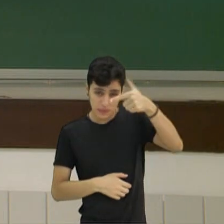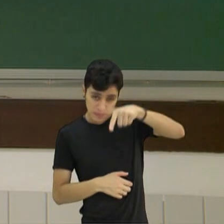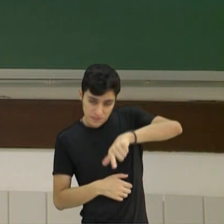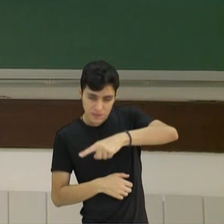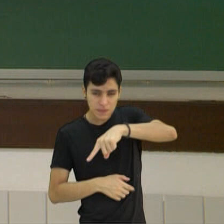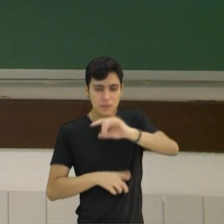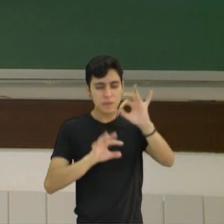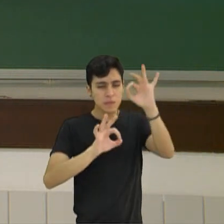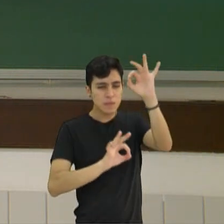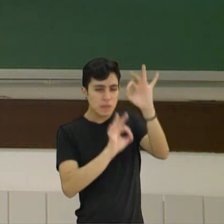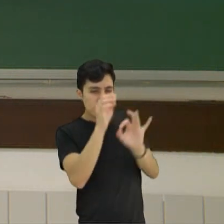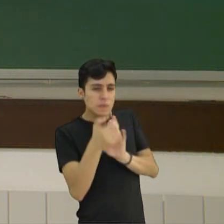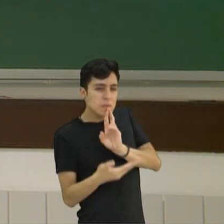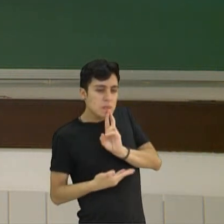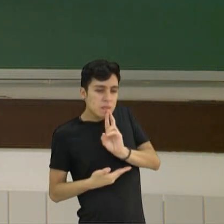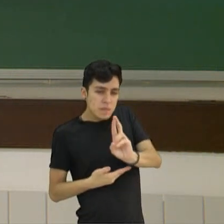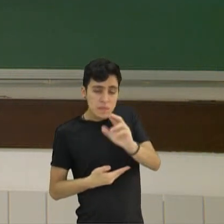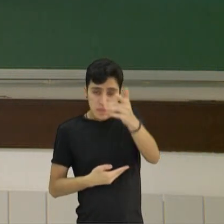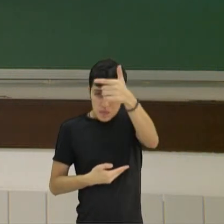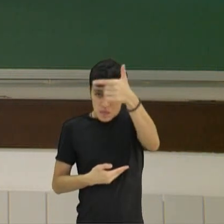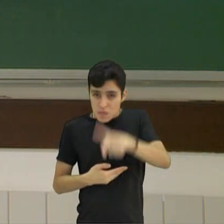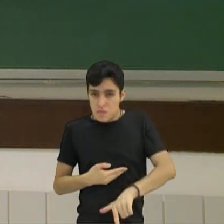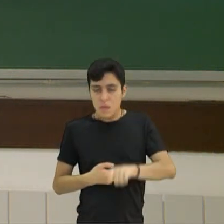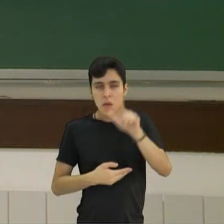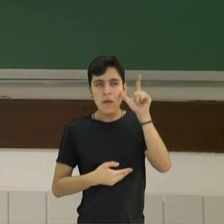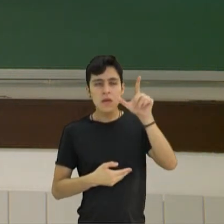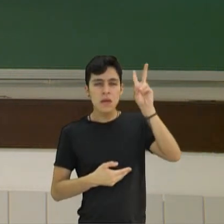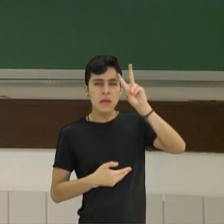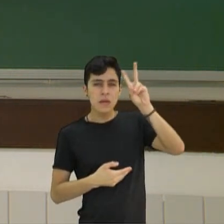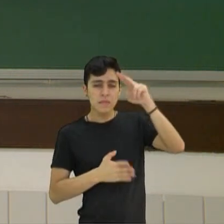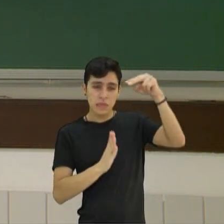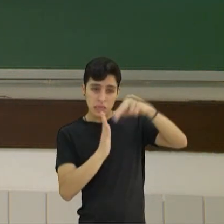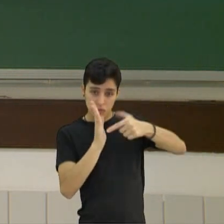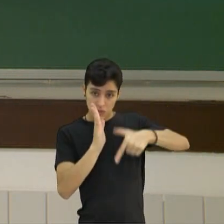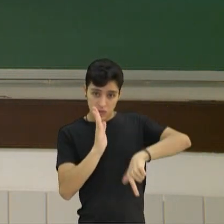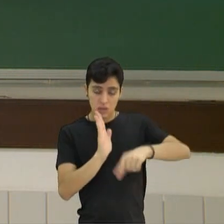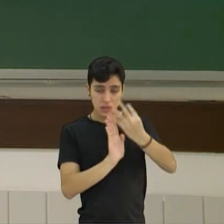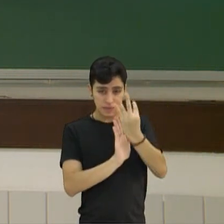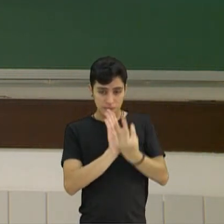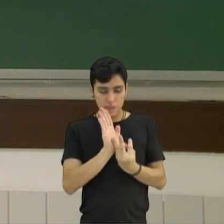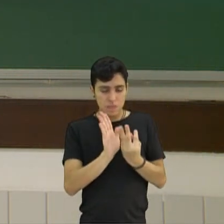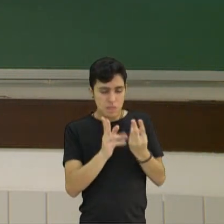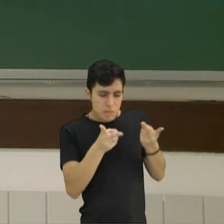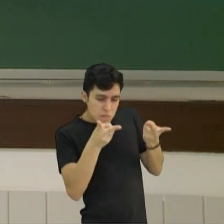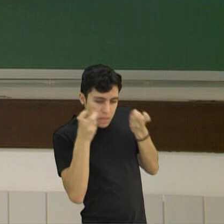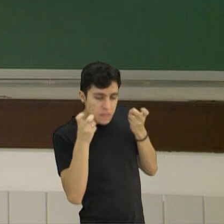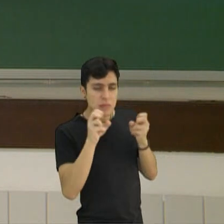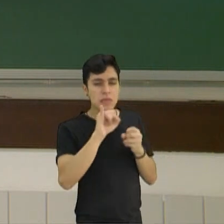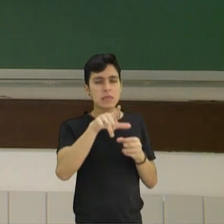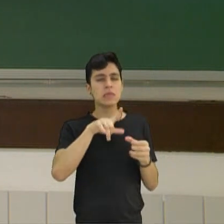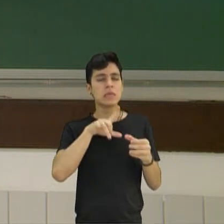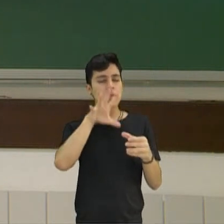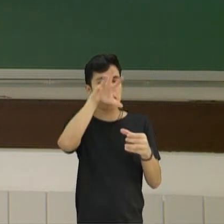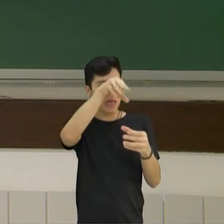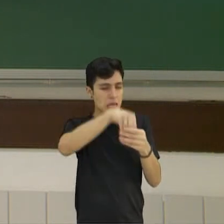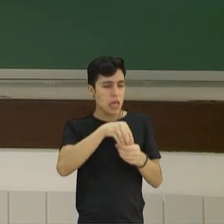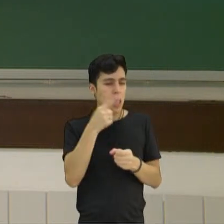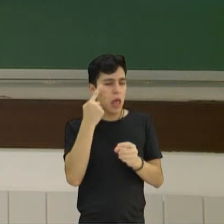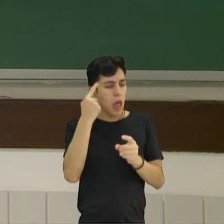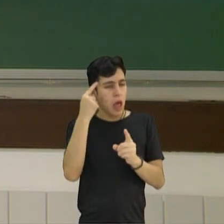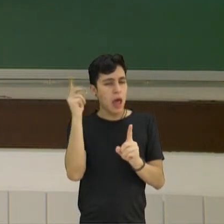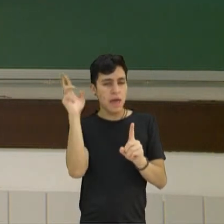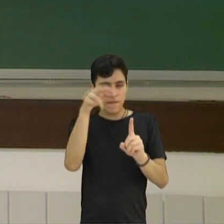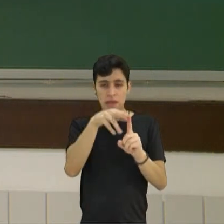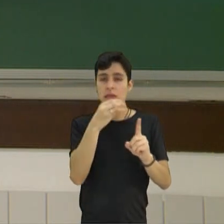Elaborou sua resposta? Conseguiu relembrar, reler o trecho e verificar se há uma